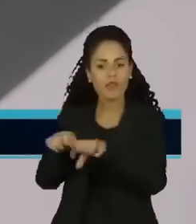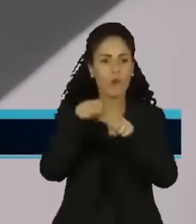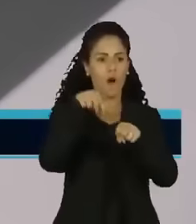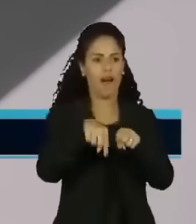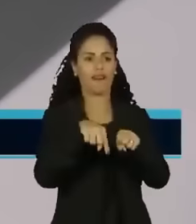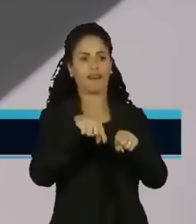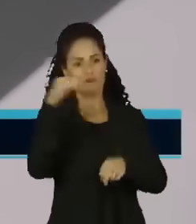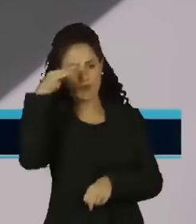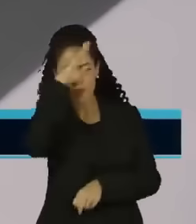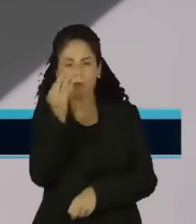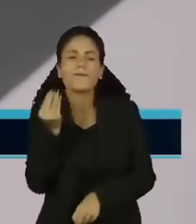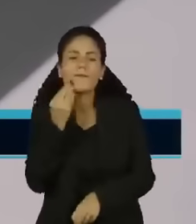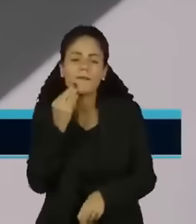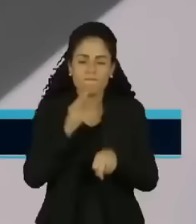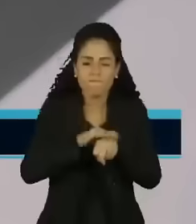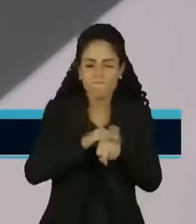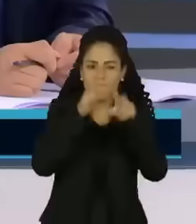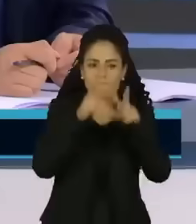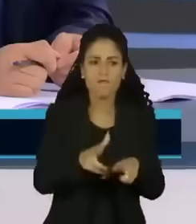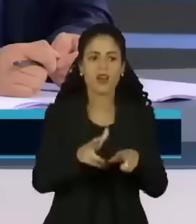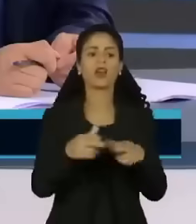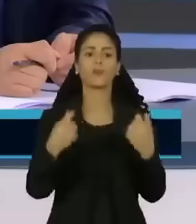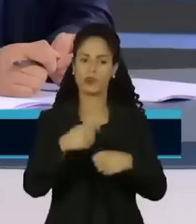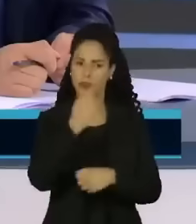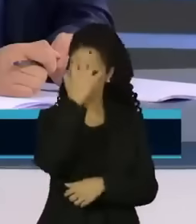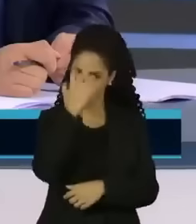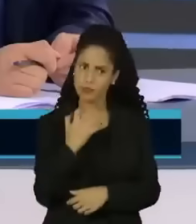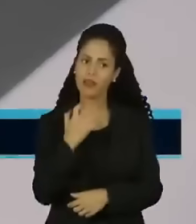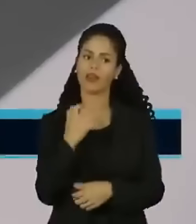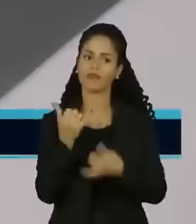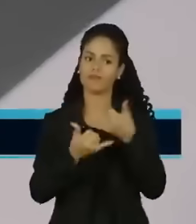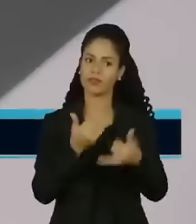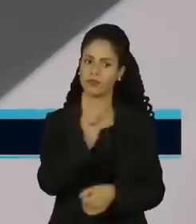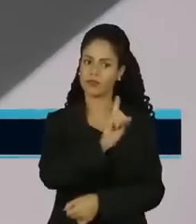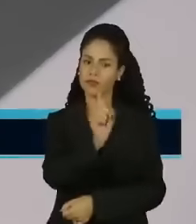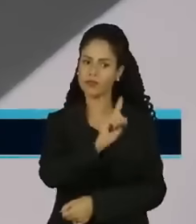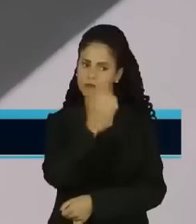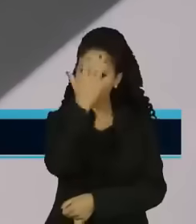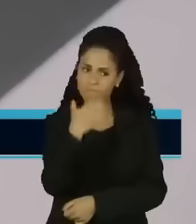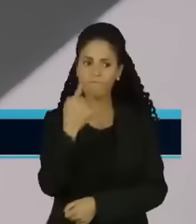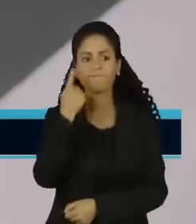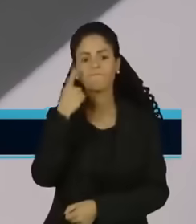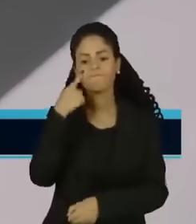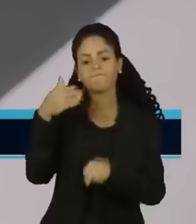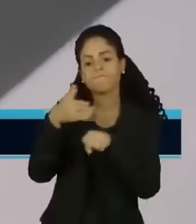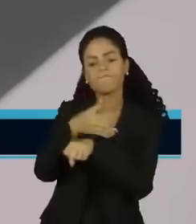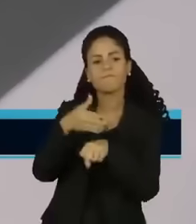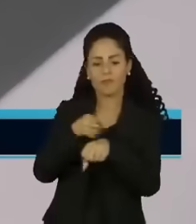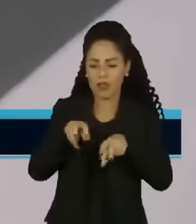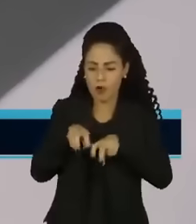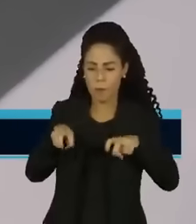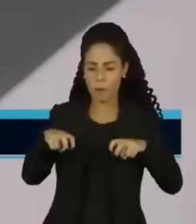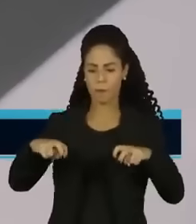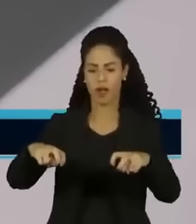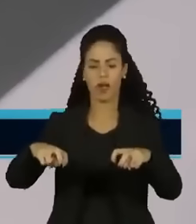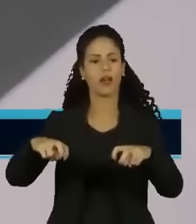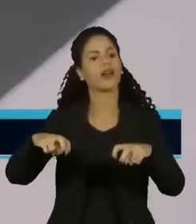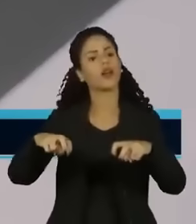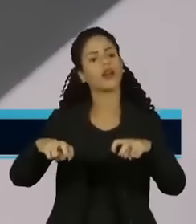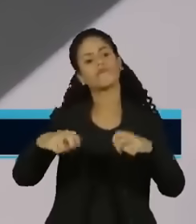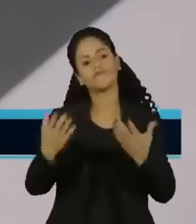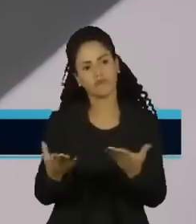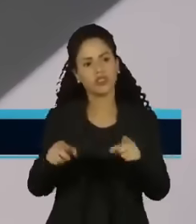Bolsonaro. Então, nesse sentido, tem de ser levado muito a sério. Por exemplo, veja os participantes da reunião, são pouco mais de 2